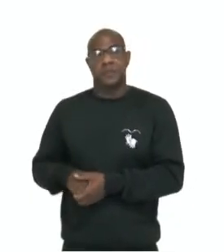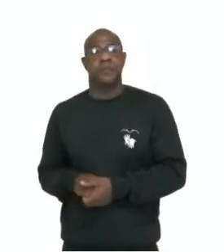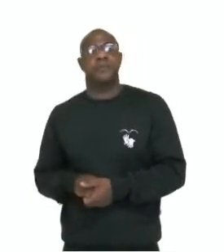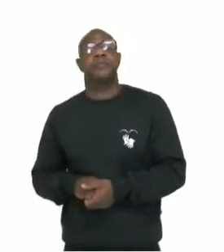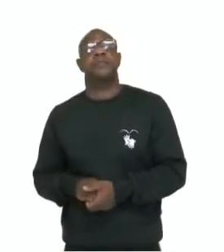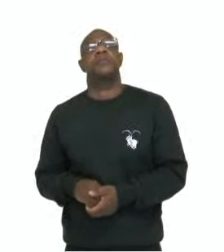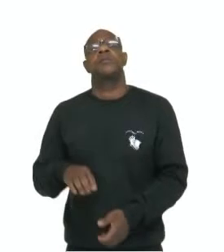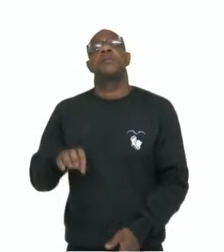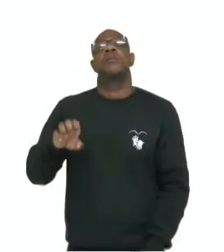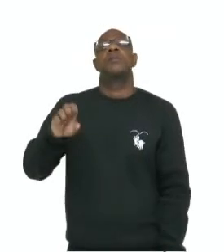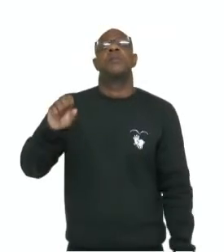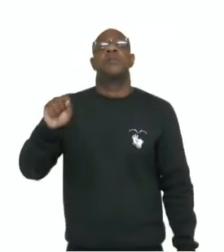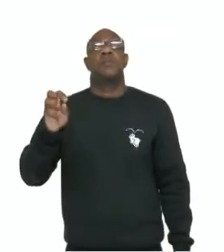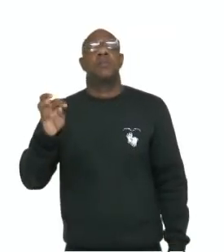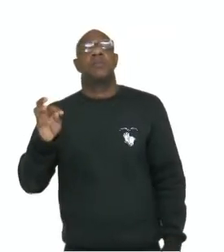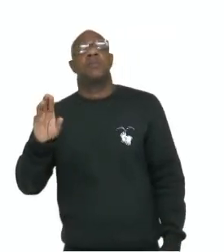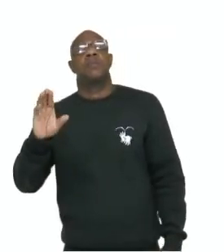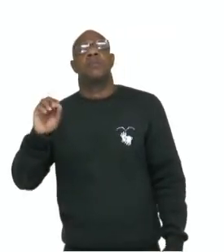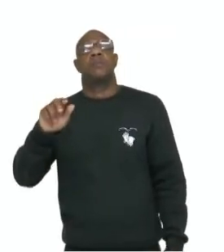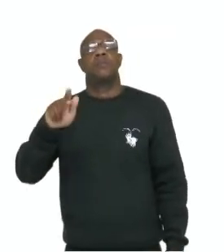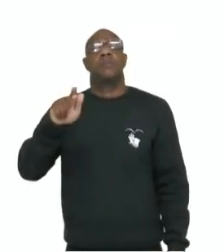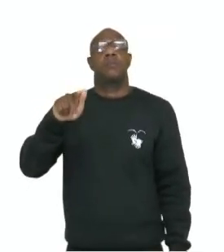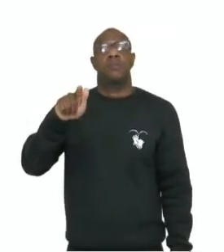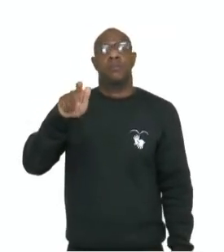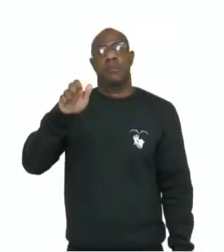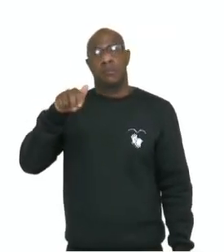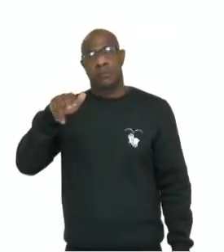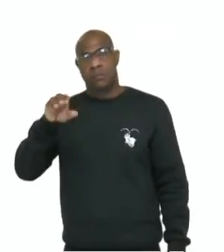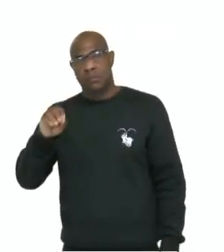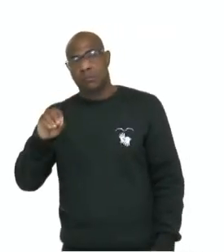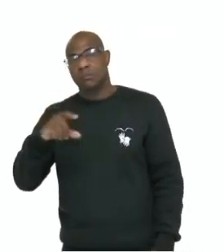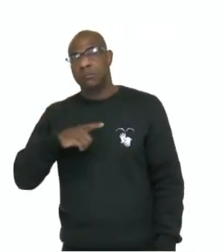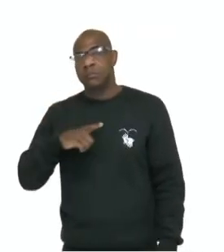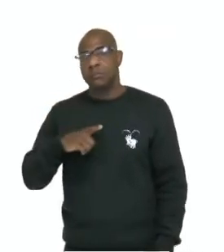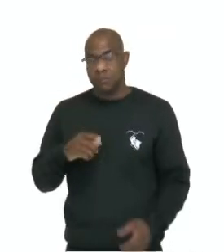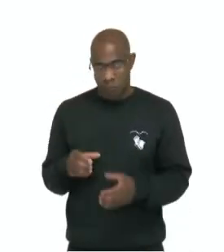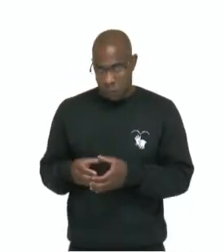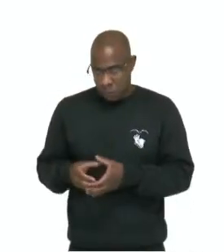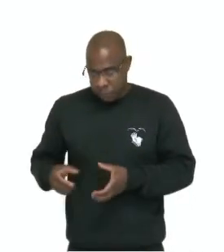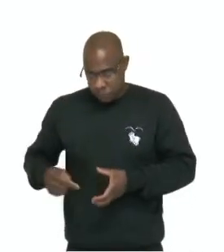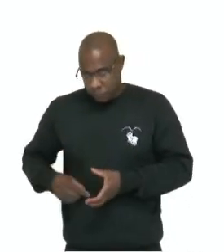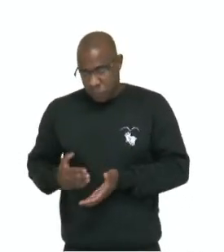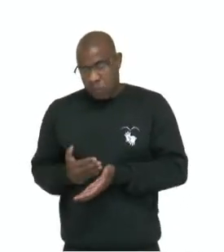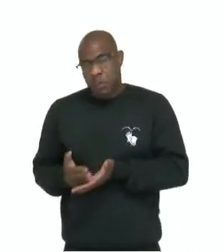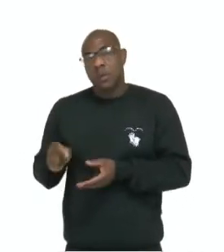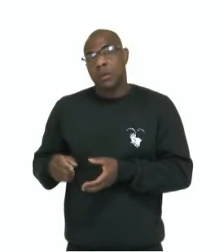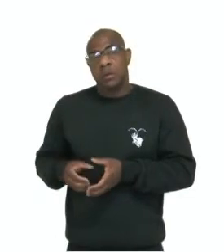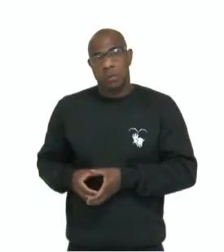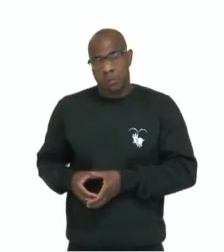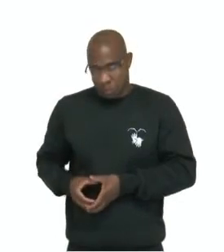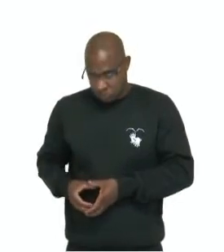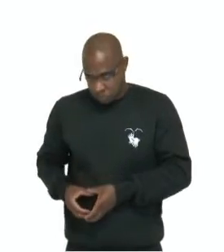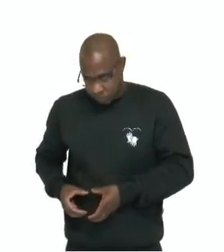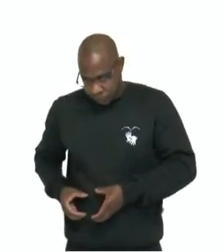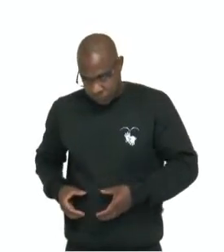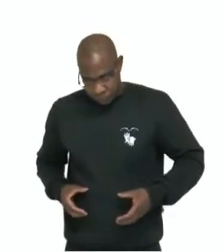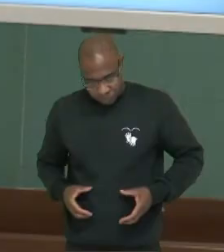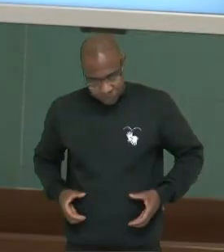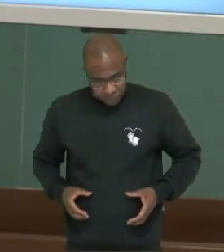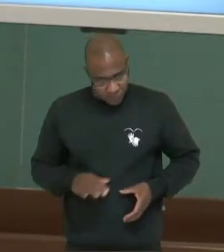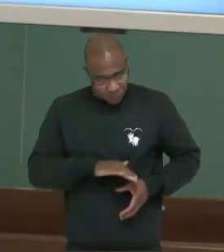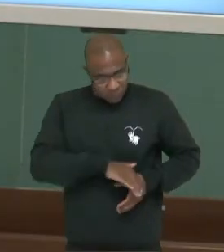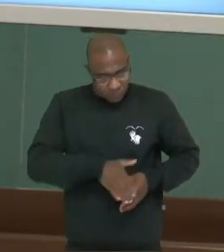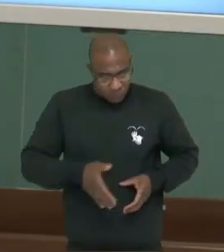de... Olha como que está o endométrio aqui, ó. Assim que o estrógeno fica alto, começa o crescimento dessa parede lá